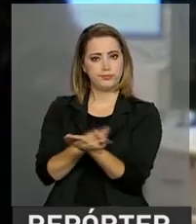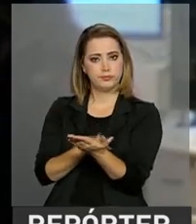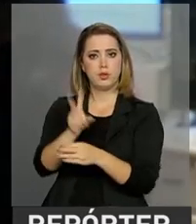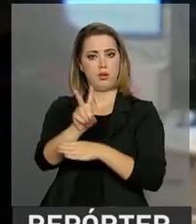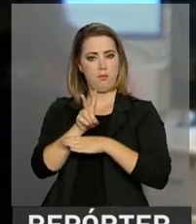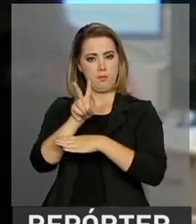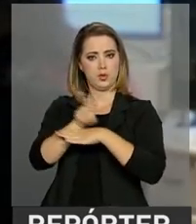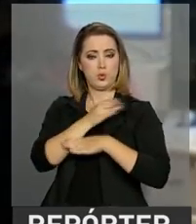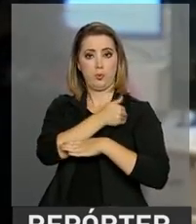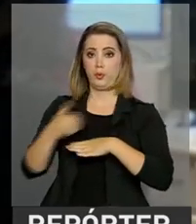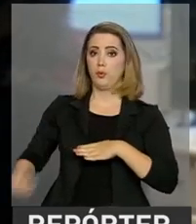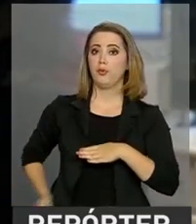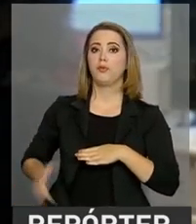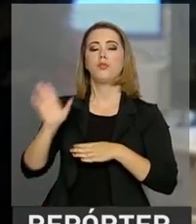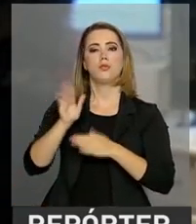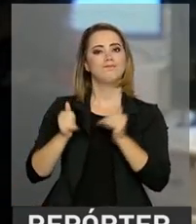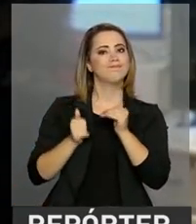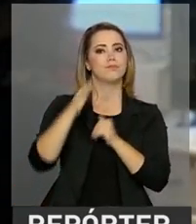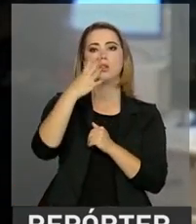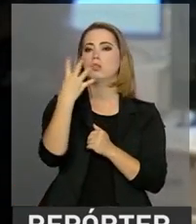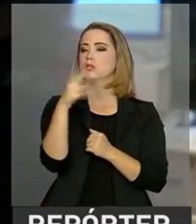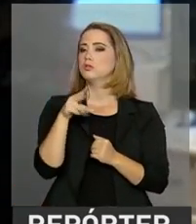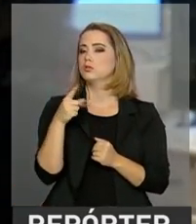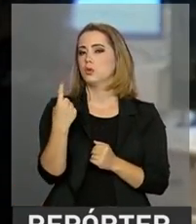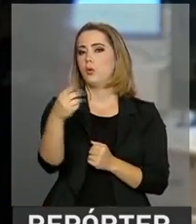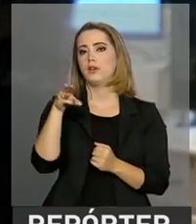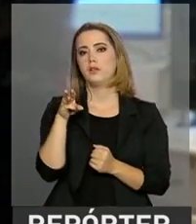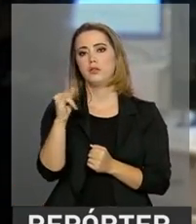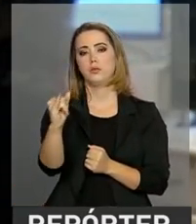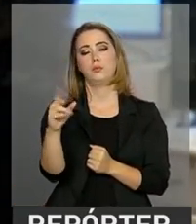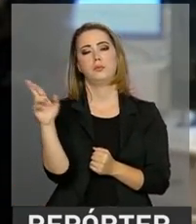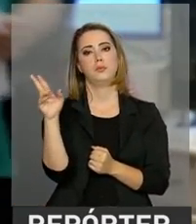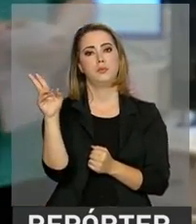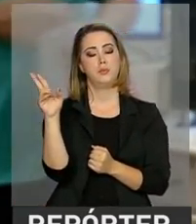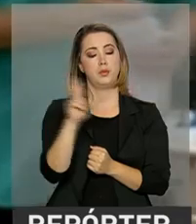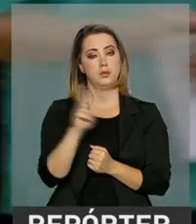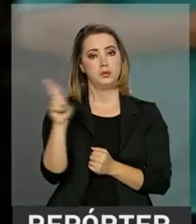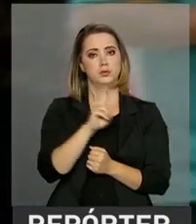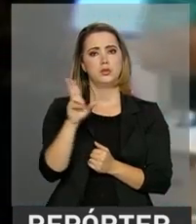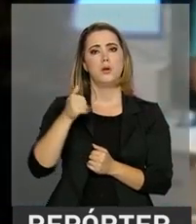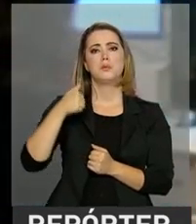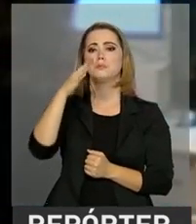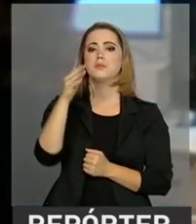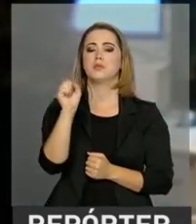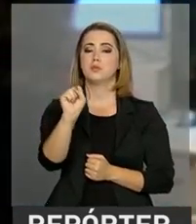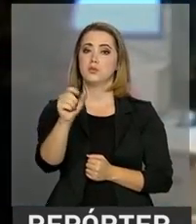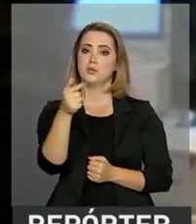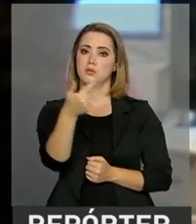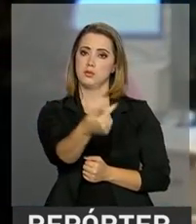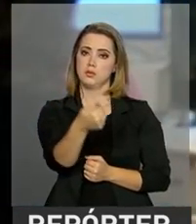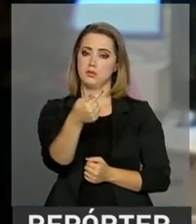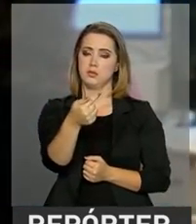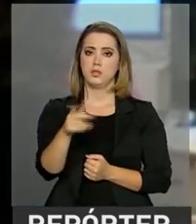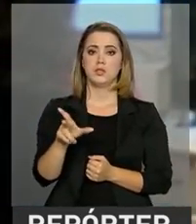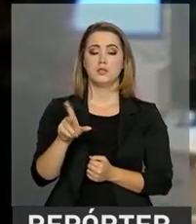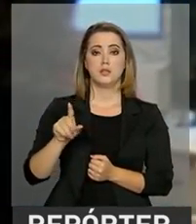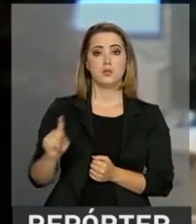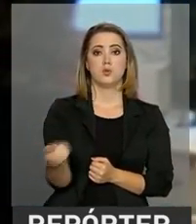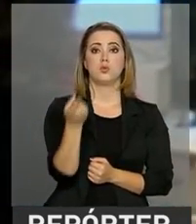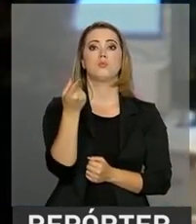41 bilhões de reais só no mês passado foram mais de 187 mil operações é o maior